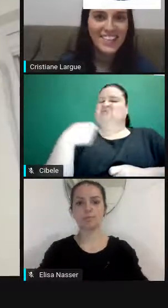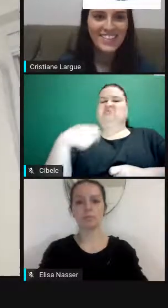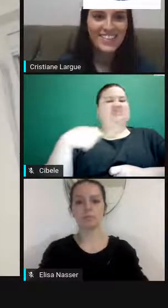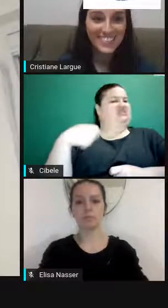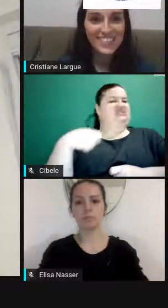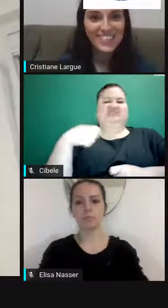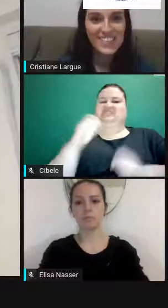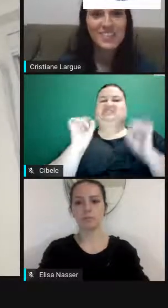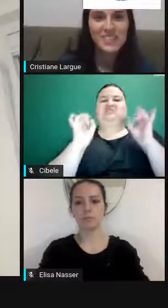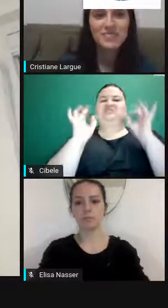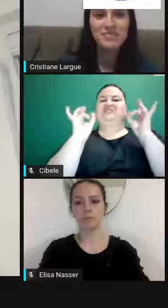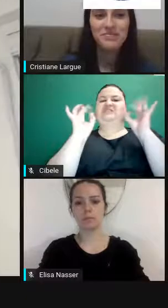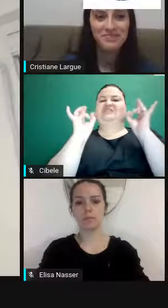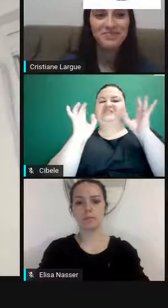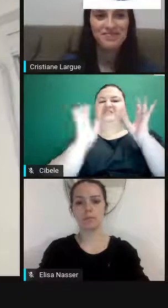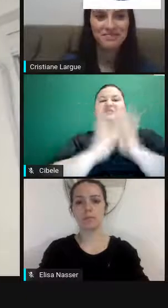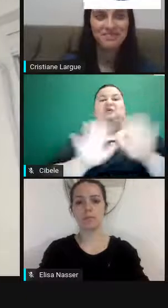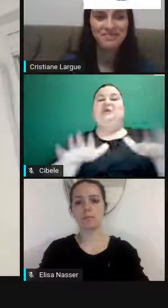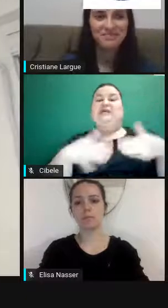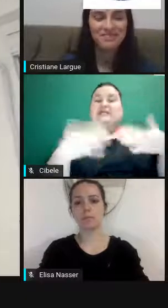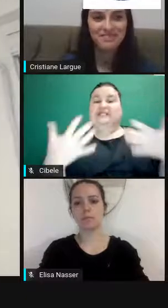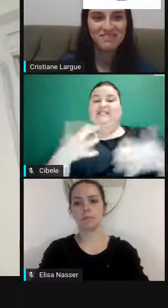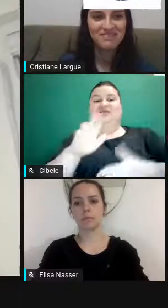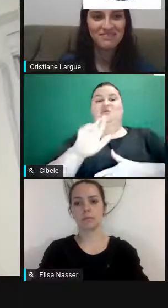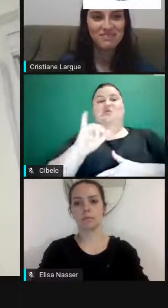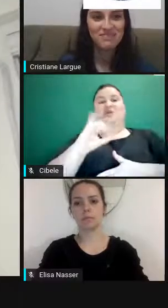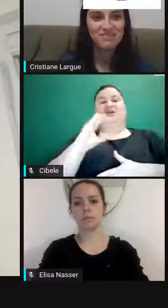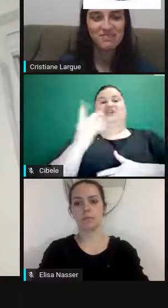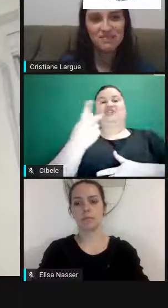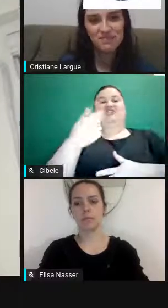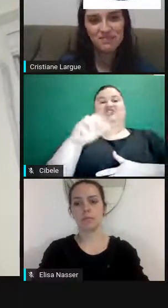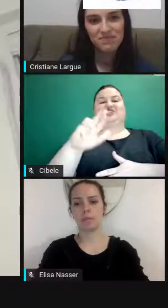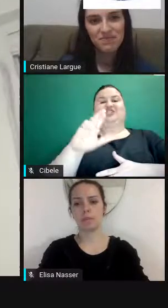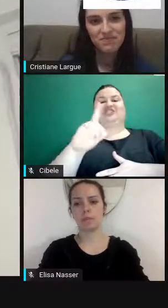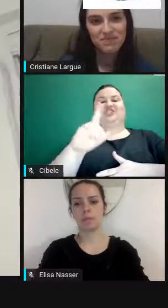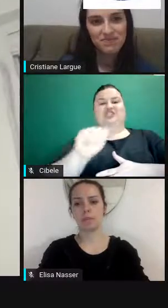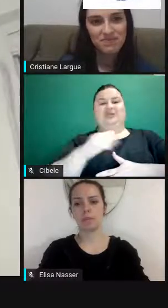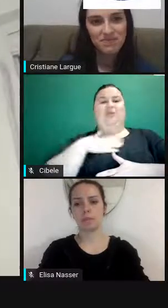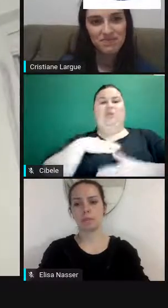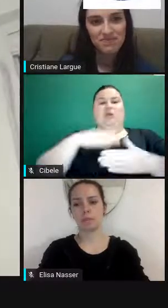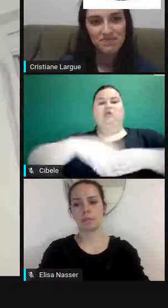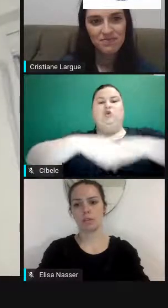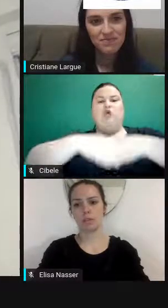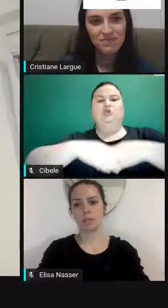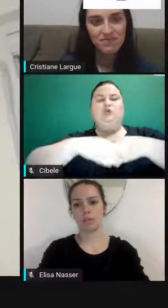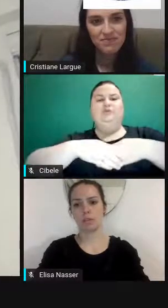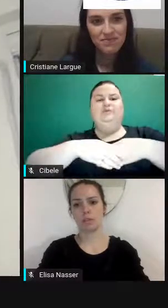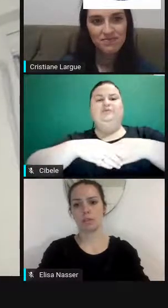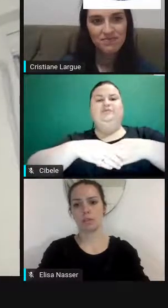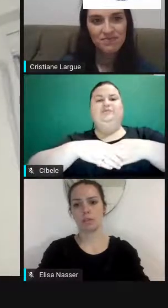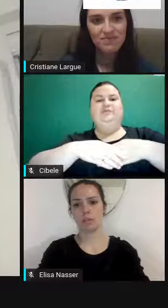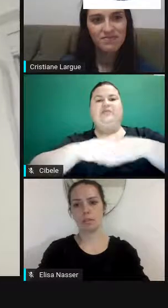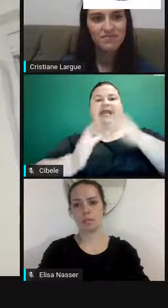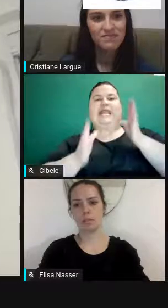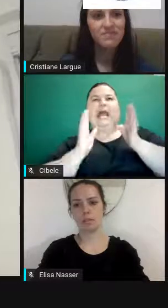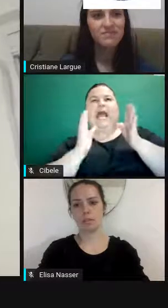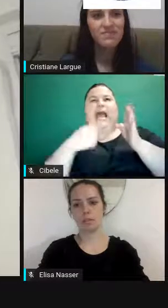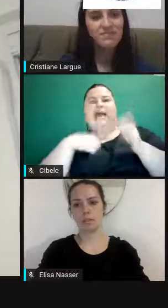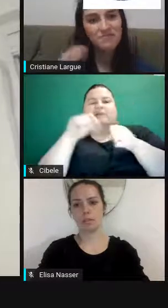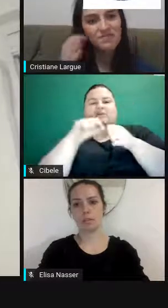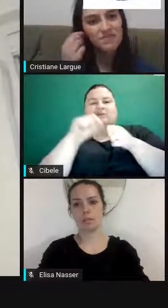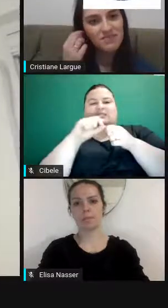você usar olha só o que aconteceu então daí o Richard e aqui é o meu sócio né ele na época que a gente fazer biologia